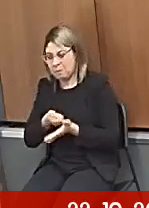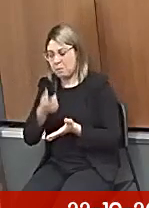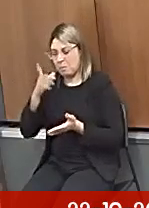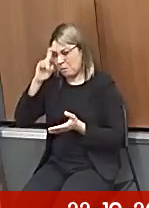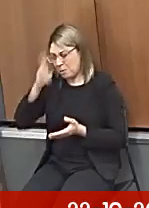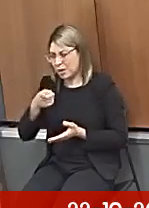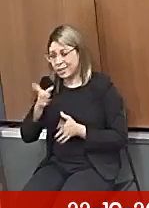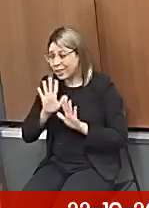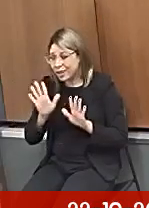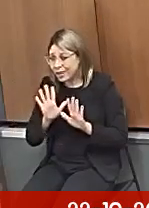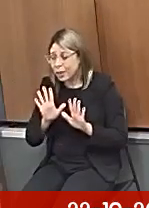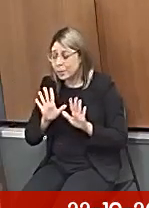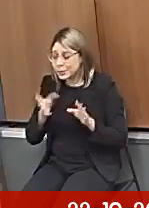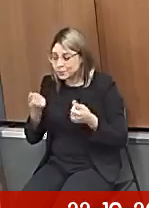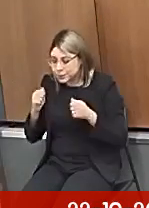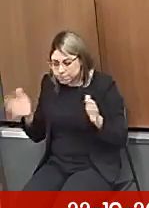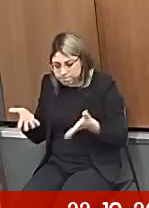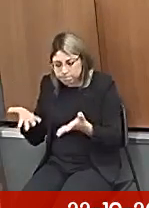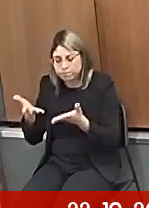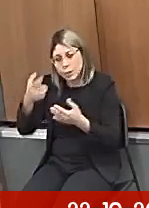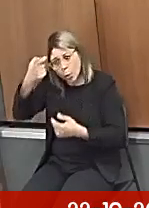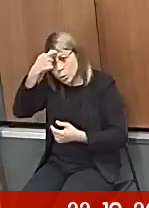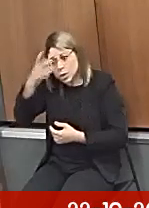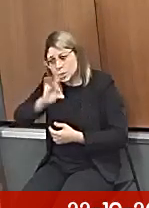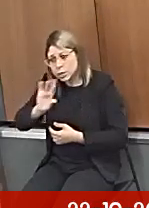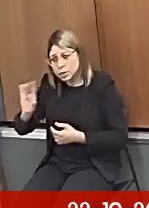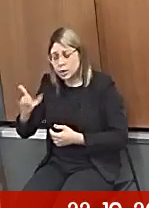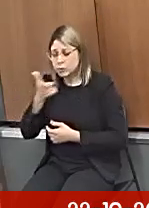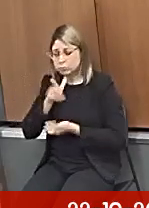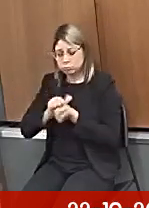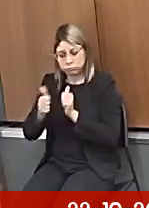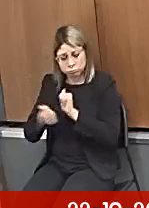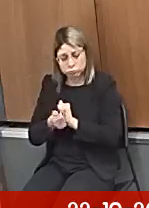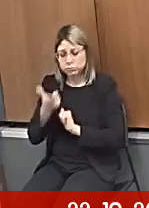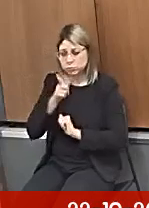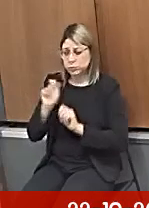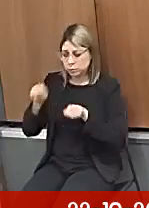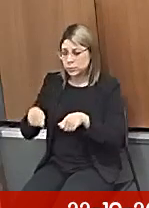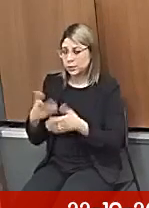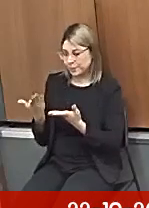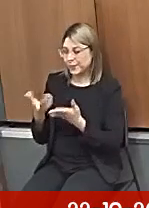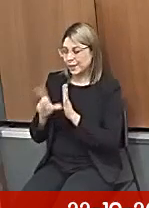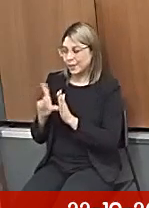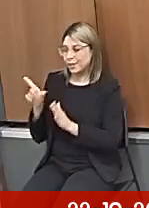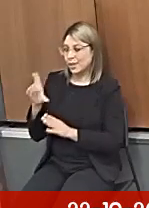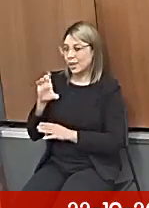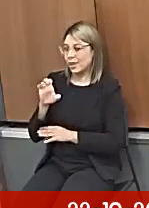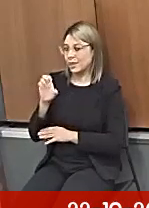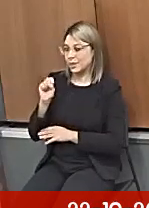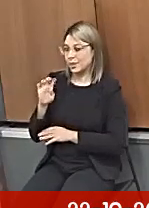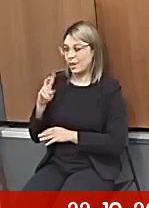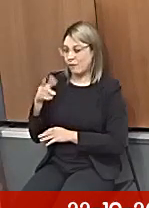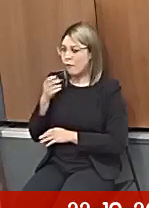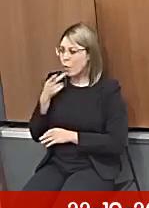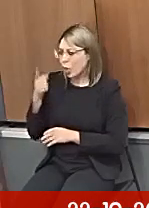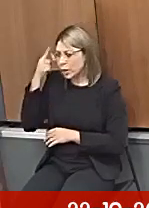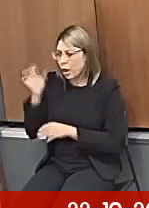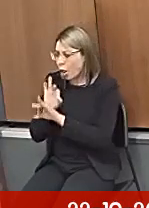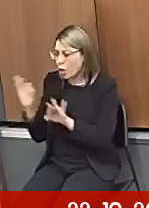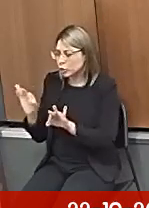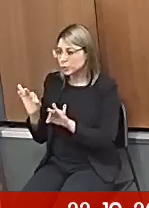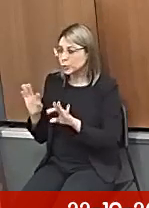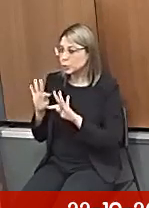implementar pela conscientização. E que é possível criar alternativas para que isso seja possível. O próprio doutor Estevam chegou com uma ideia brilhante aqui que